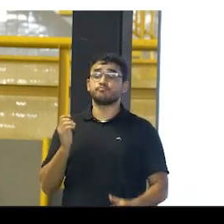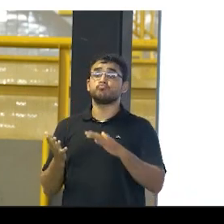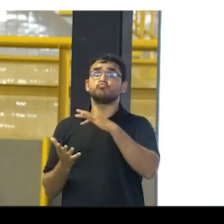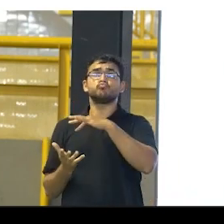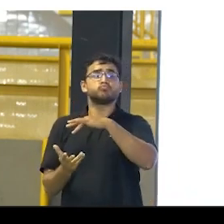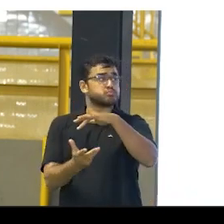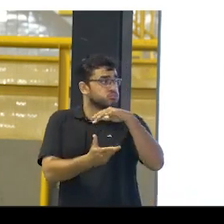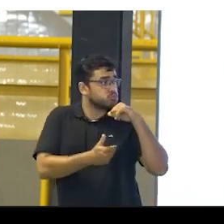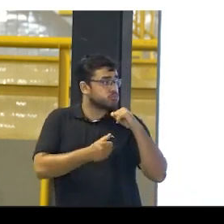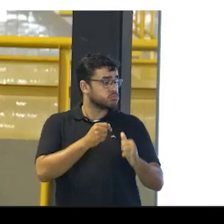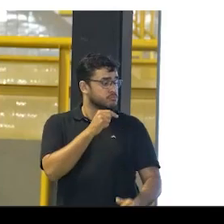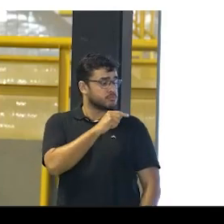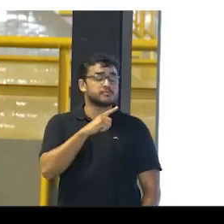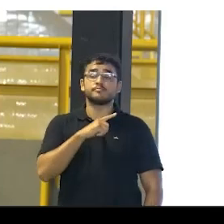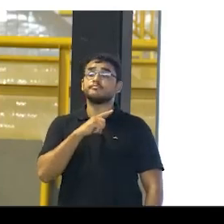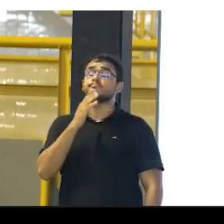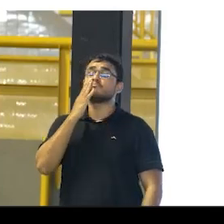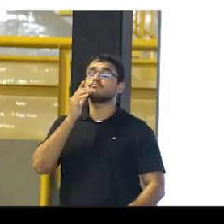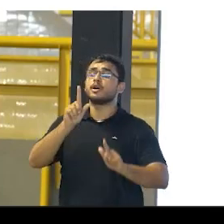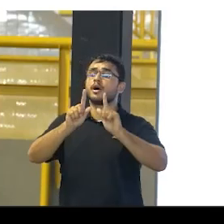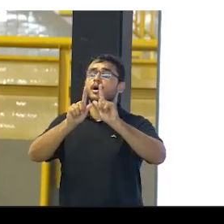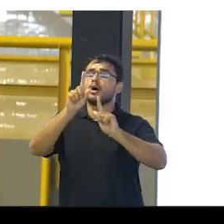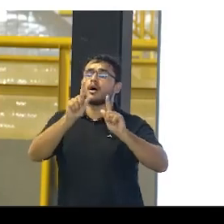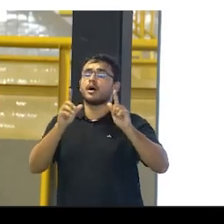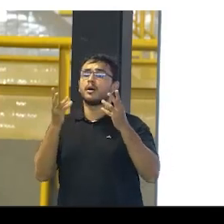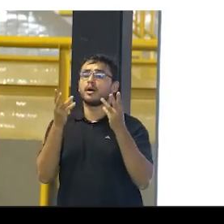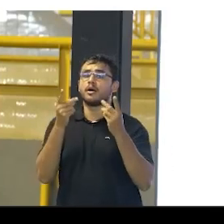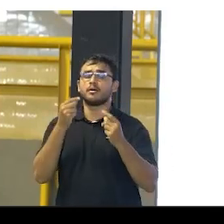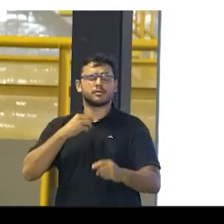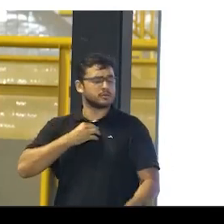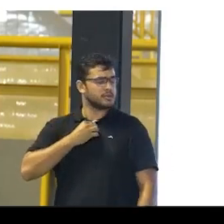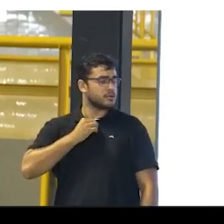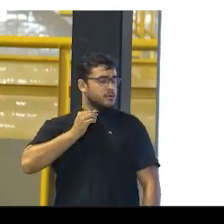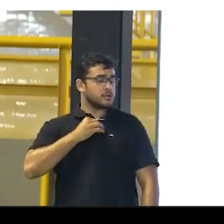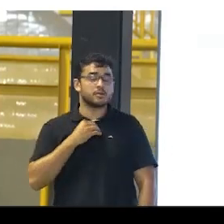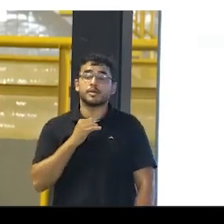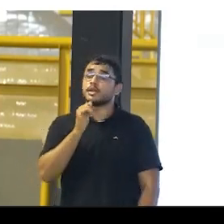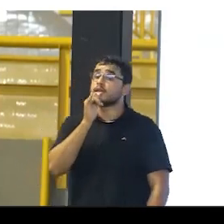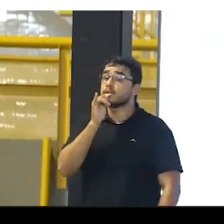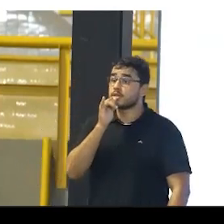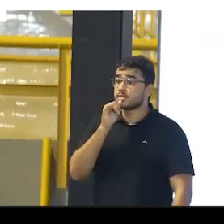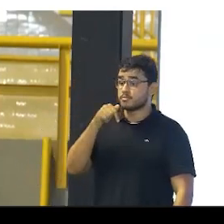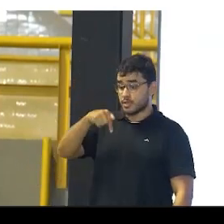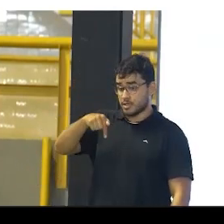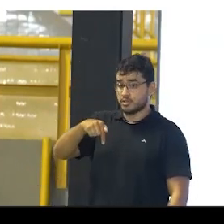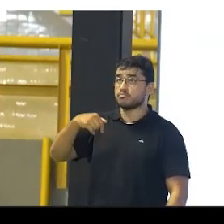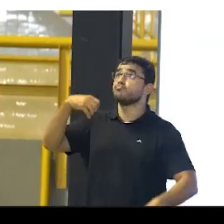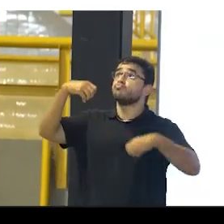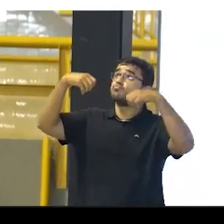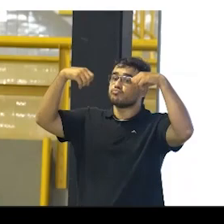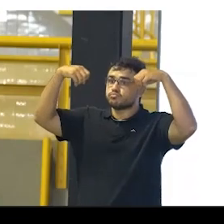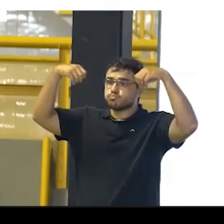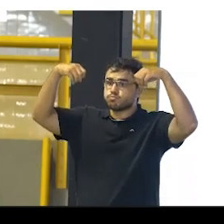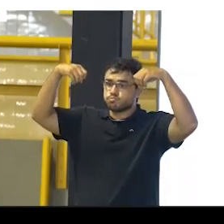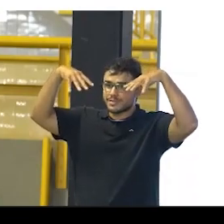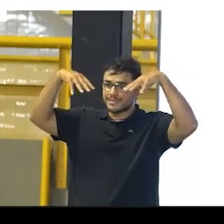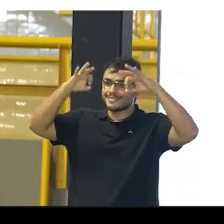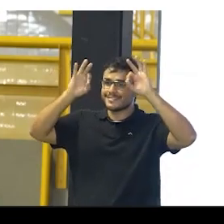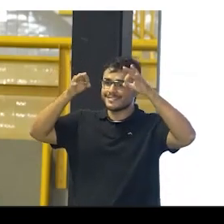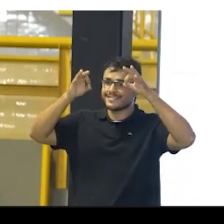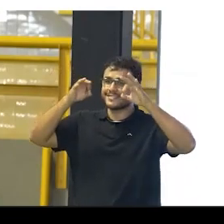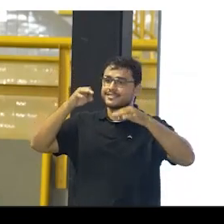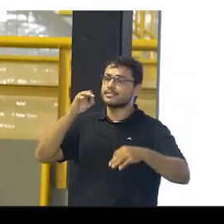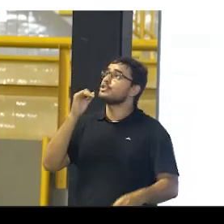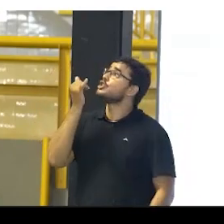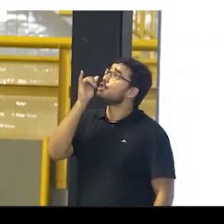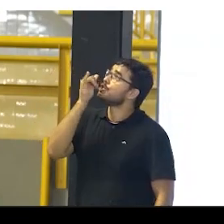Você percebe, para fins primários, que é isso, hein, professor? Dessa energia que a gente está aqui consumindo, a energia que tem